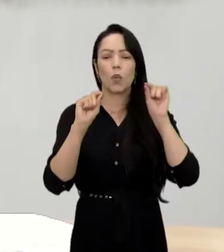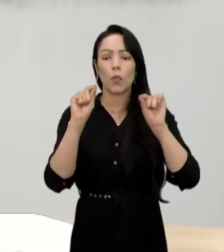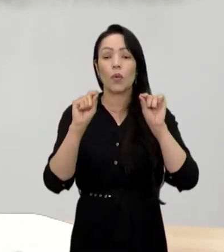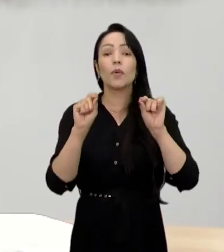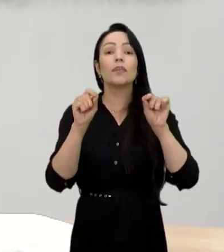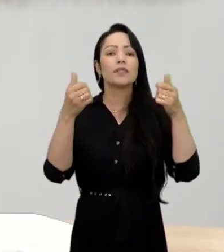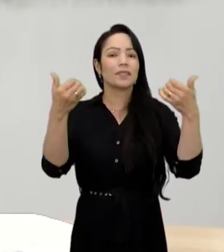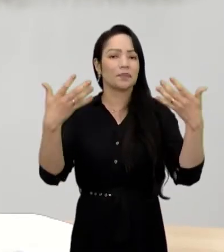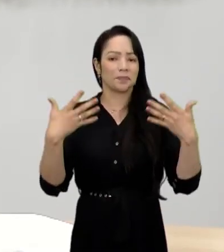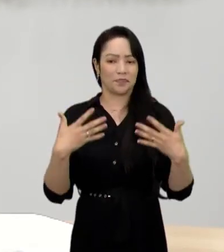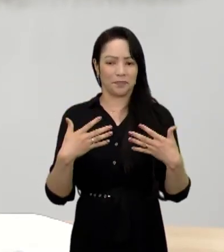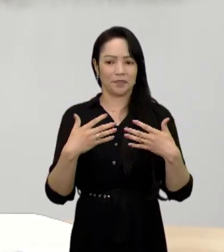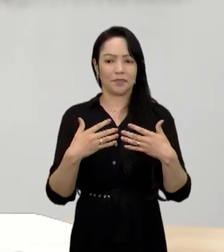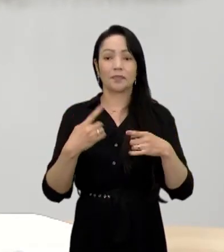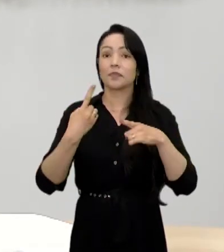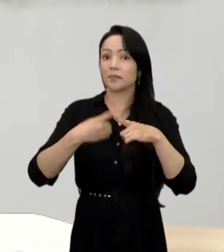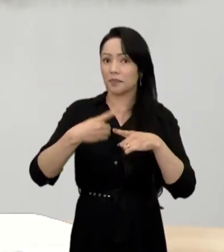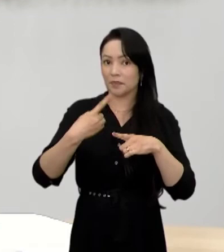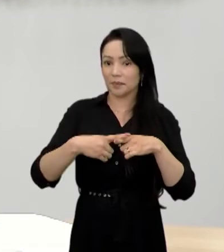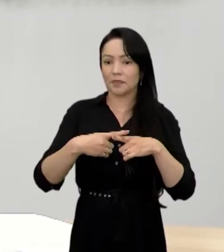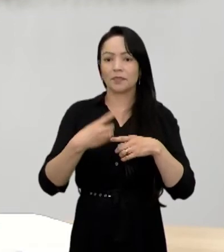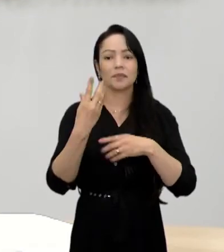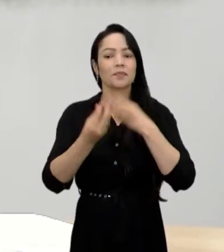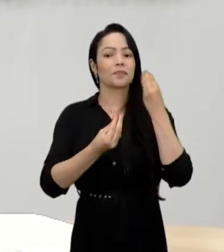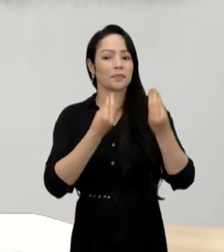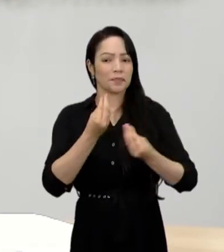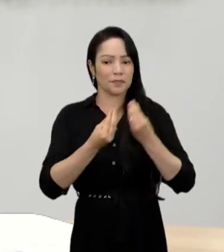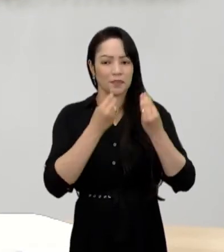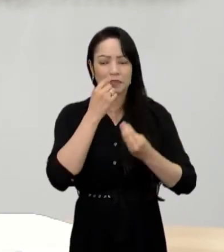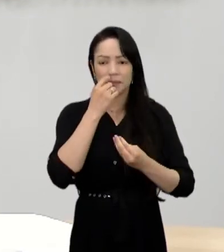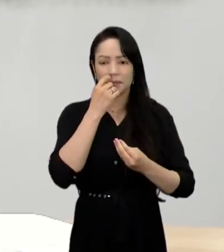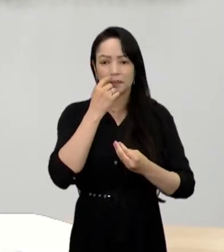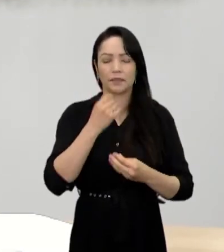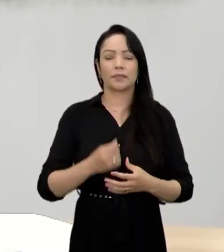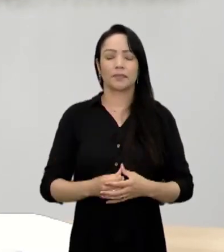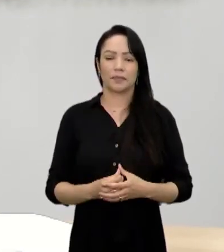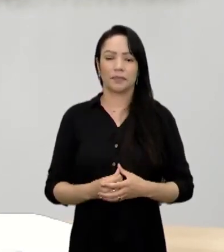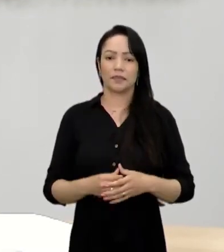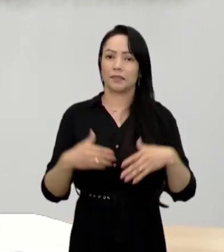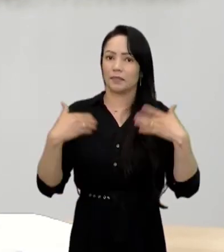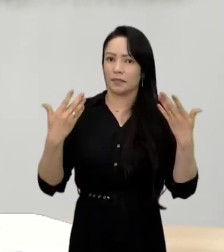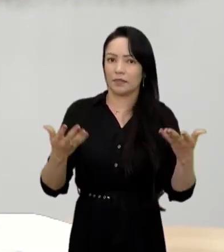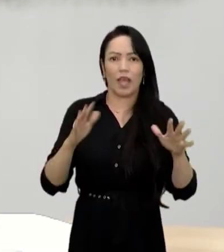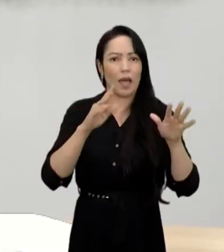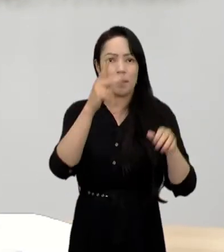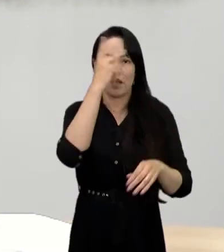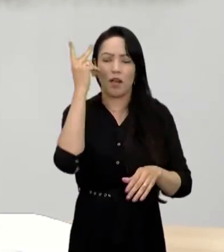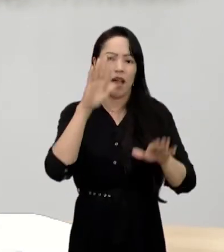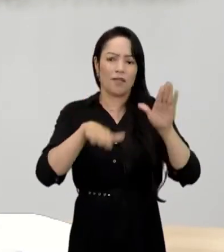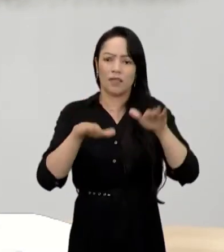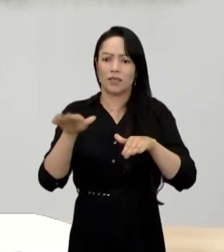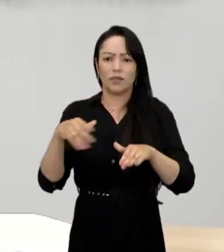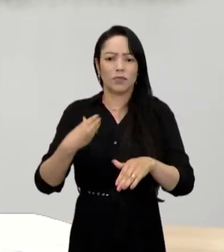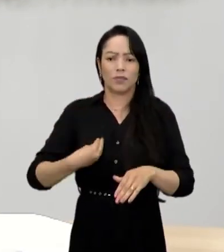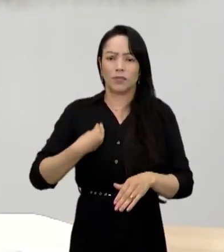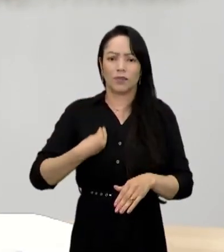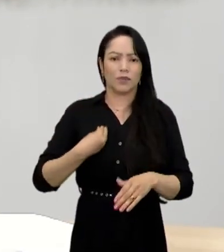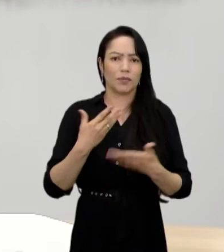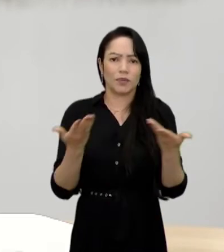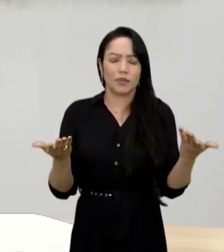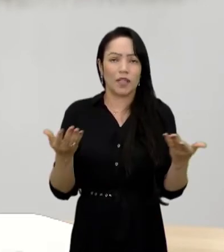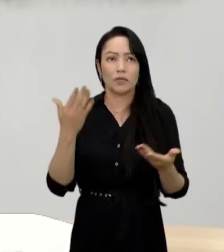está falando, por que está falando, como está falando, e de repente a pessoa às vezes não está, não